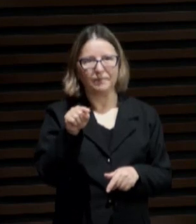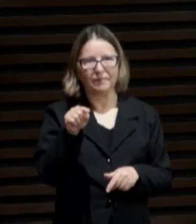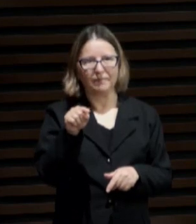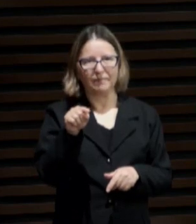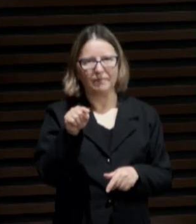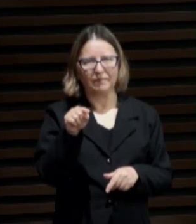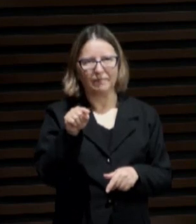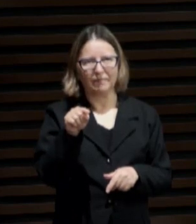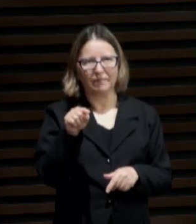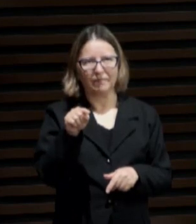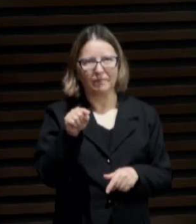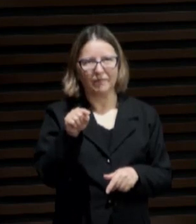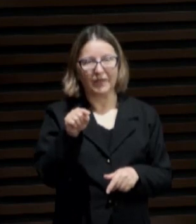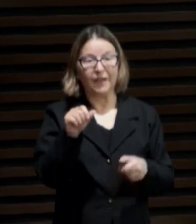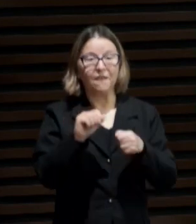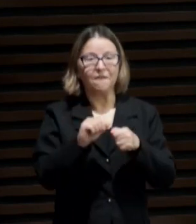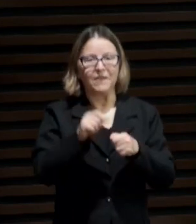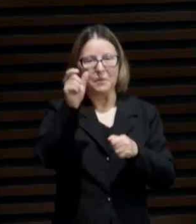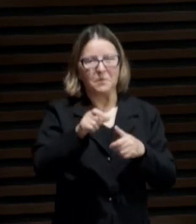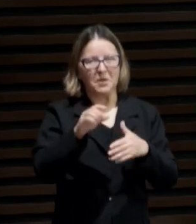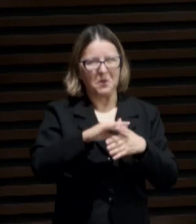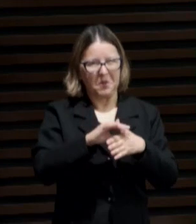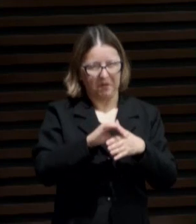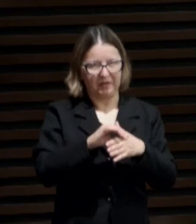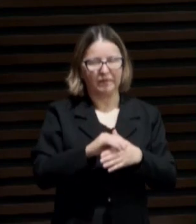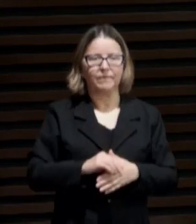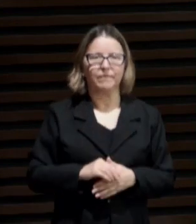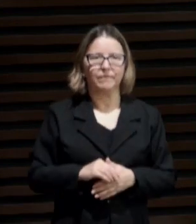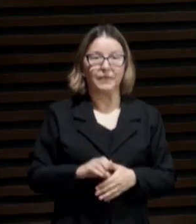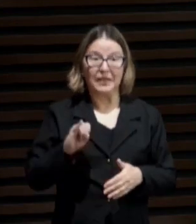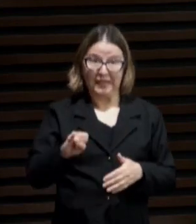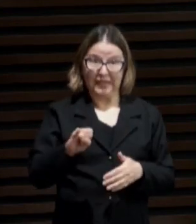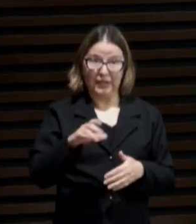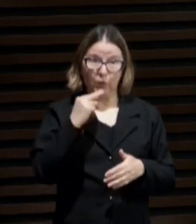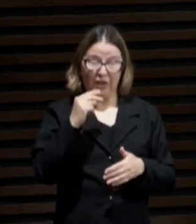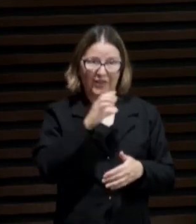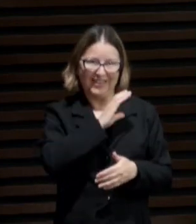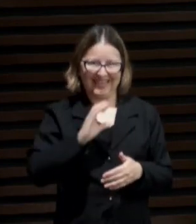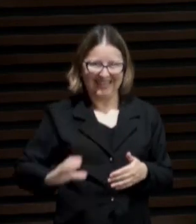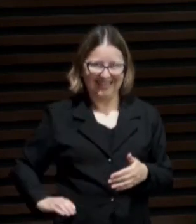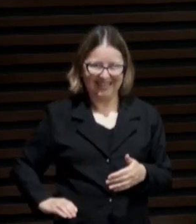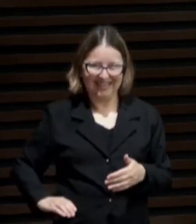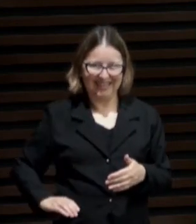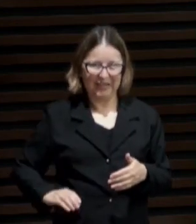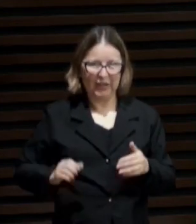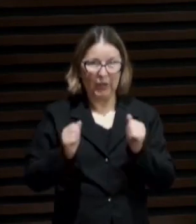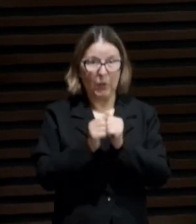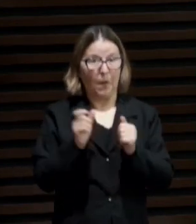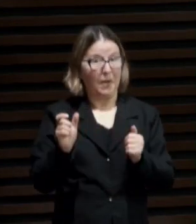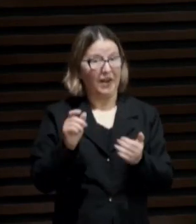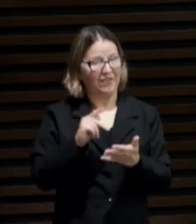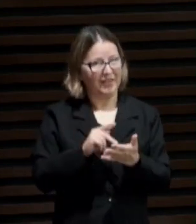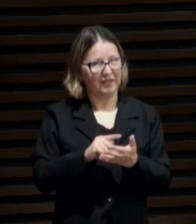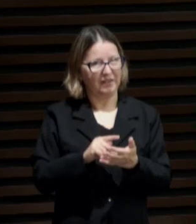não é curar, adoece as pessoas. Se com a língua de Cristo, com a palavra verdadeira,